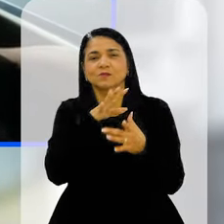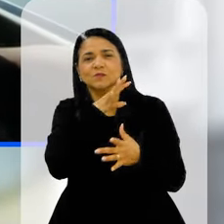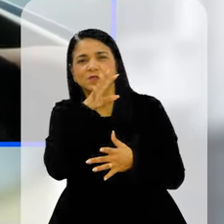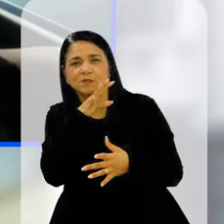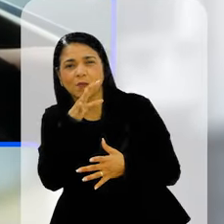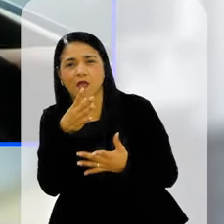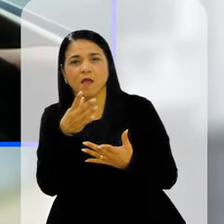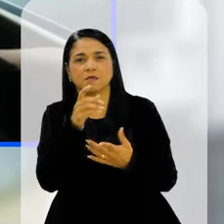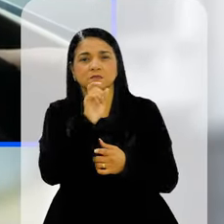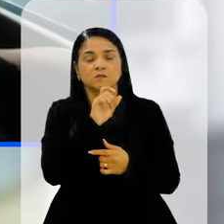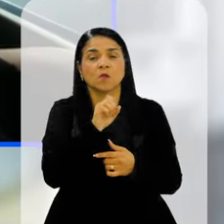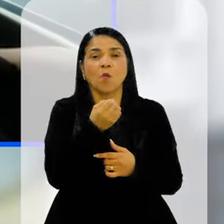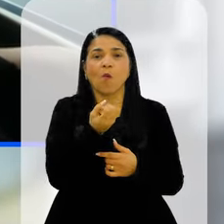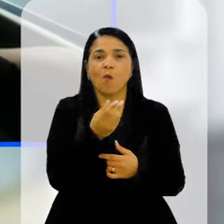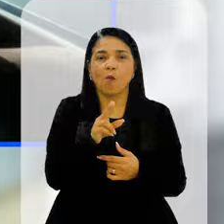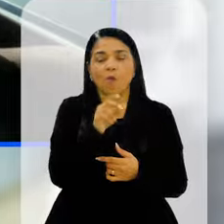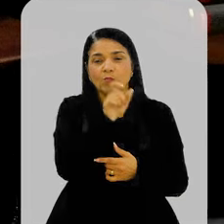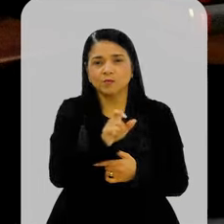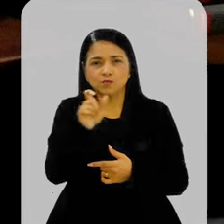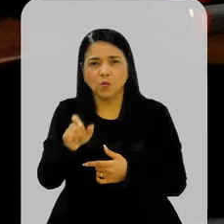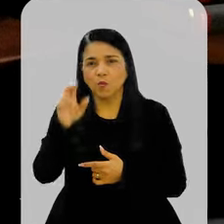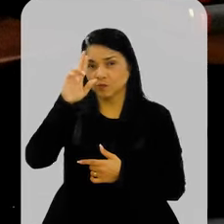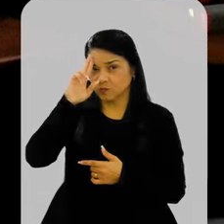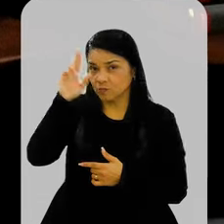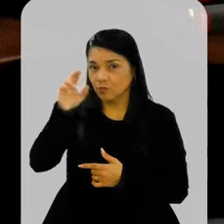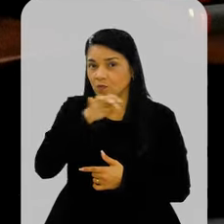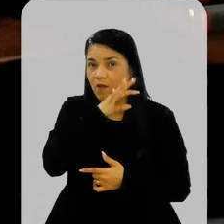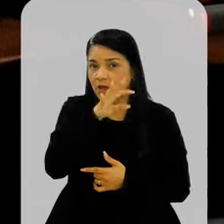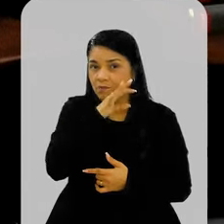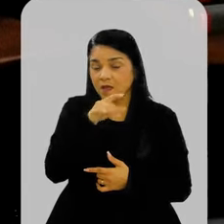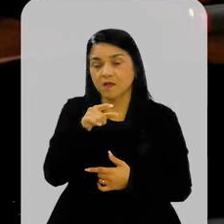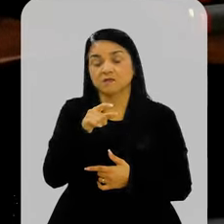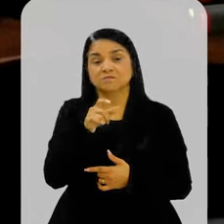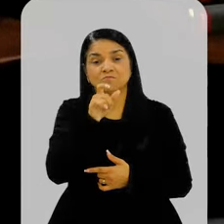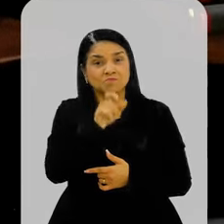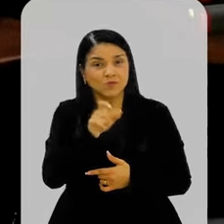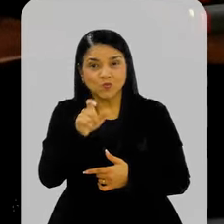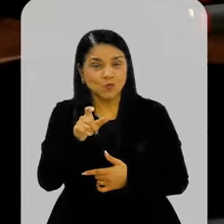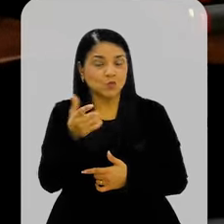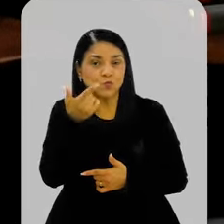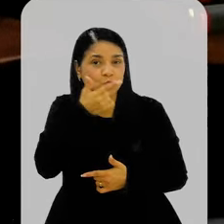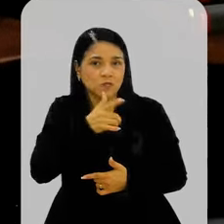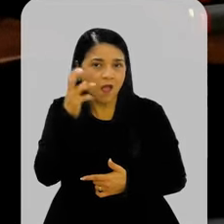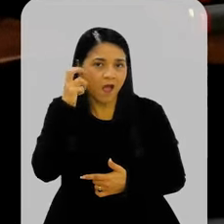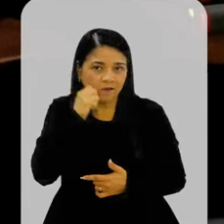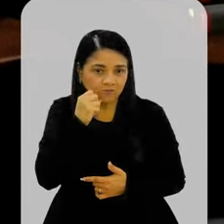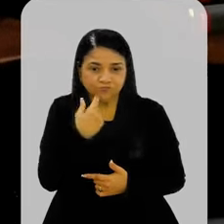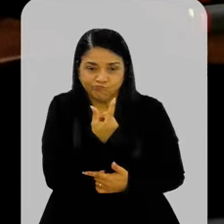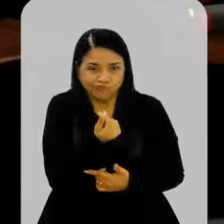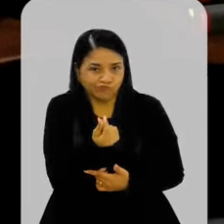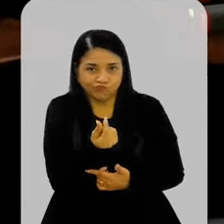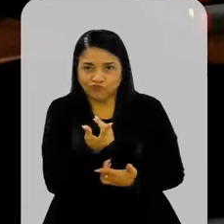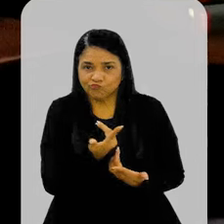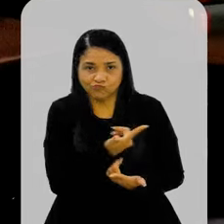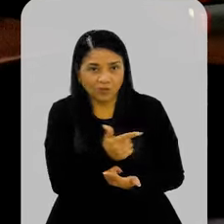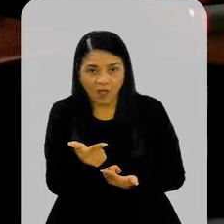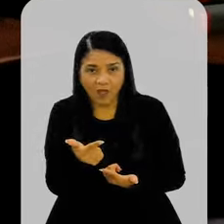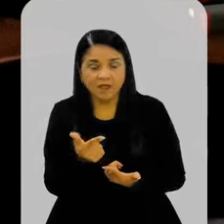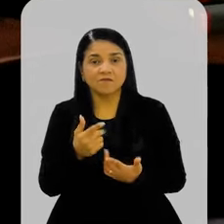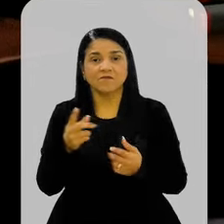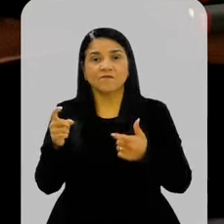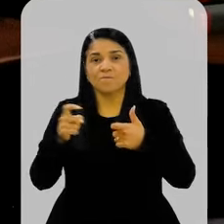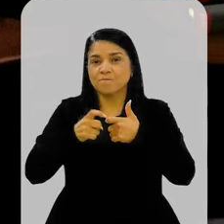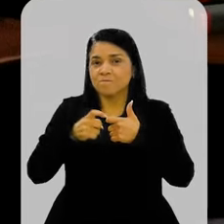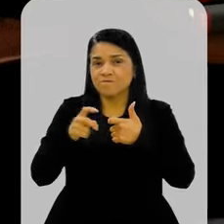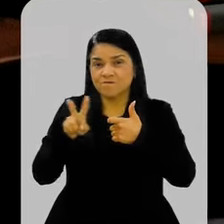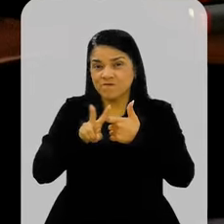melhorar, enfim, o atendimento desses bichos, o atendimento às pessoas que têm esses bichos, porque muitas pessoas também deixam de adotar por falta de